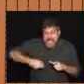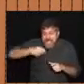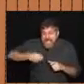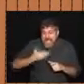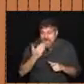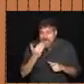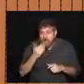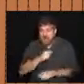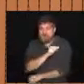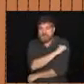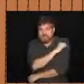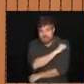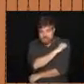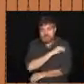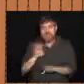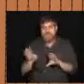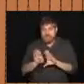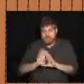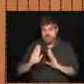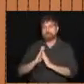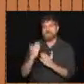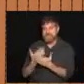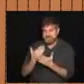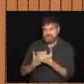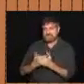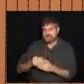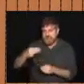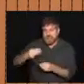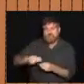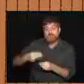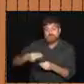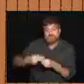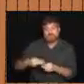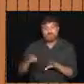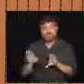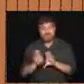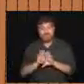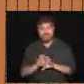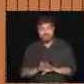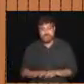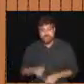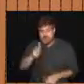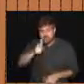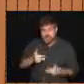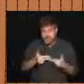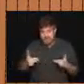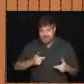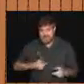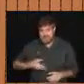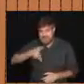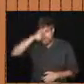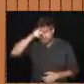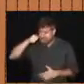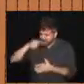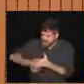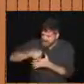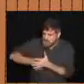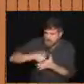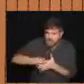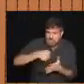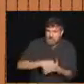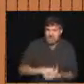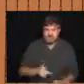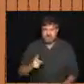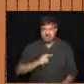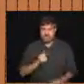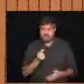a distribuição da merenda também nas escolas municipais. E um outro ponto que os prefeitos lutam há muito tempo,